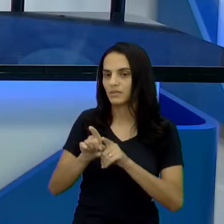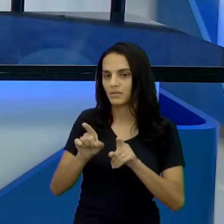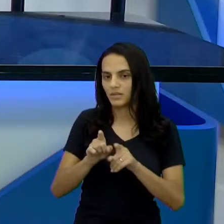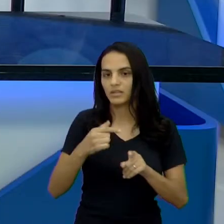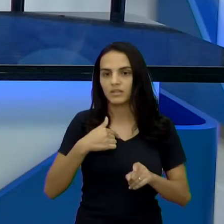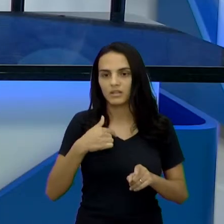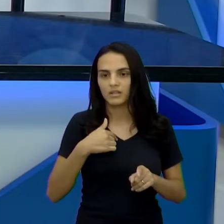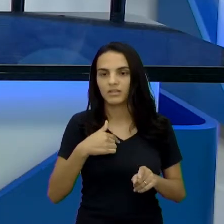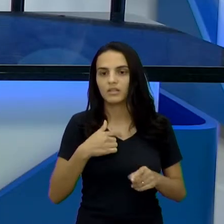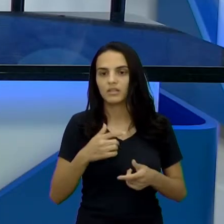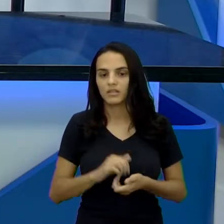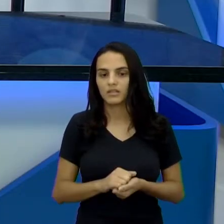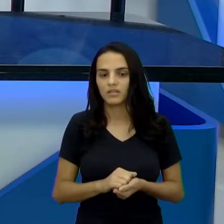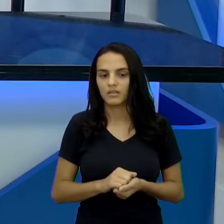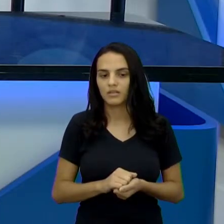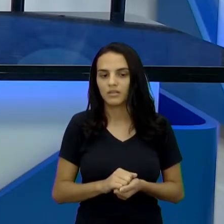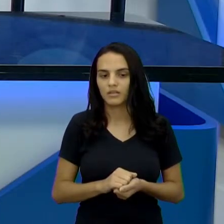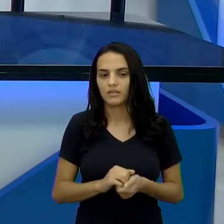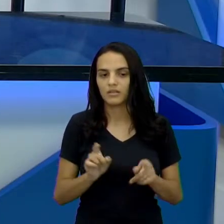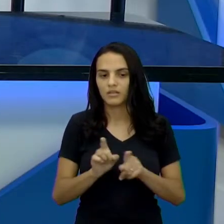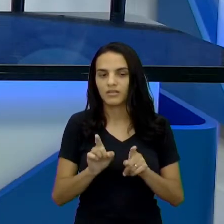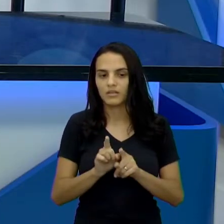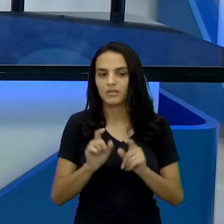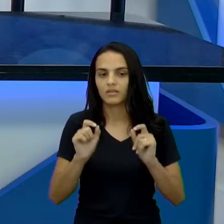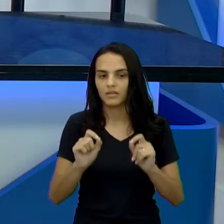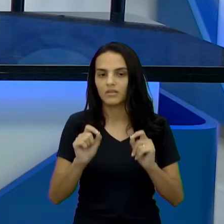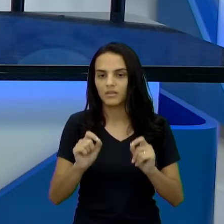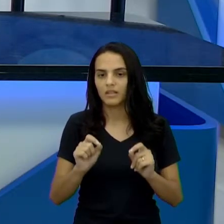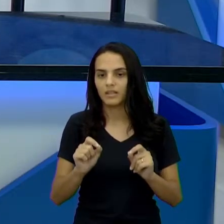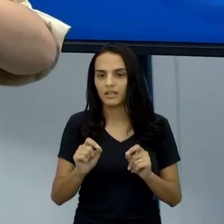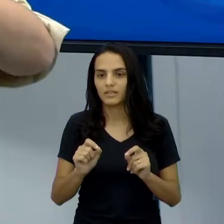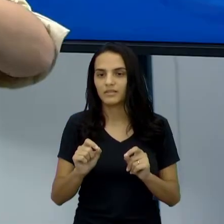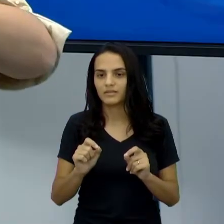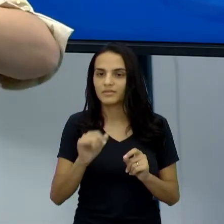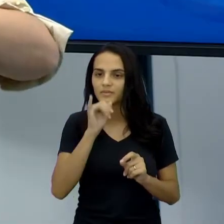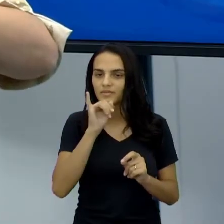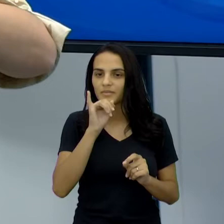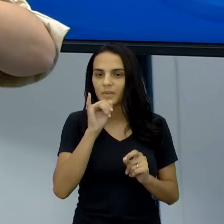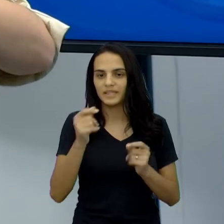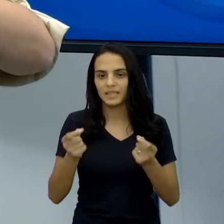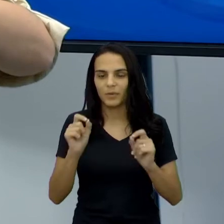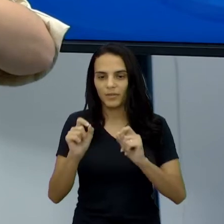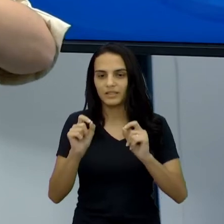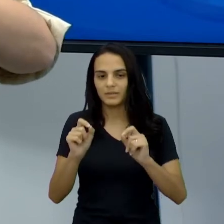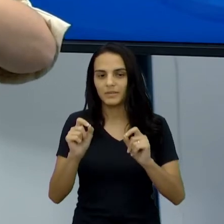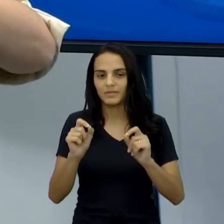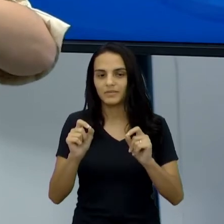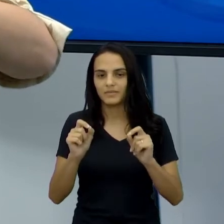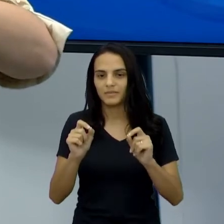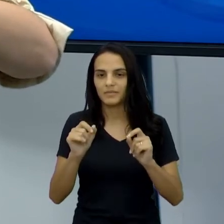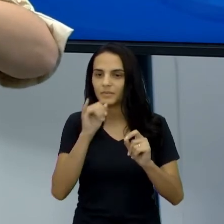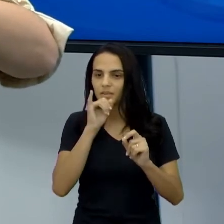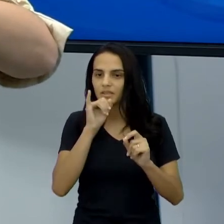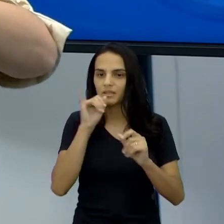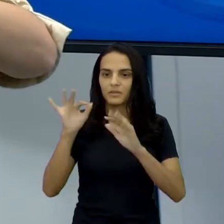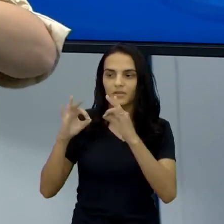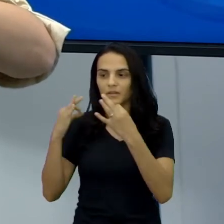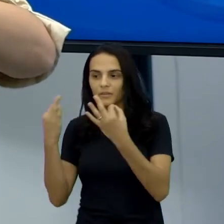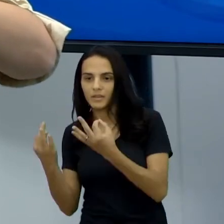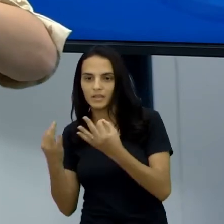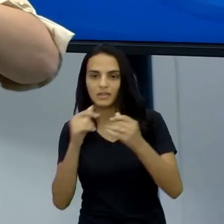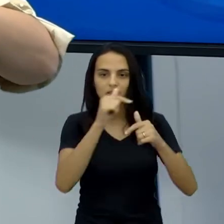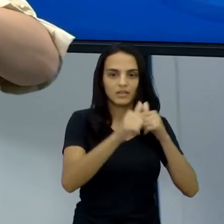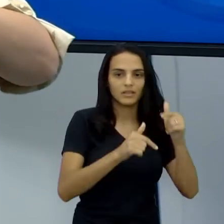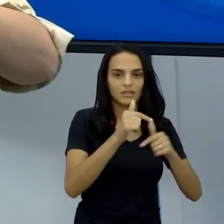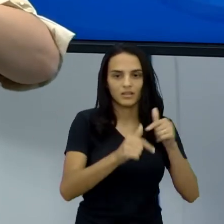ao trabalho. Eu fico ali nessa balança entre trabalho e família, e às vezes